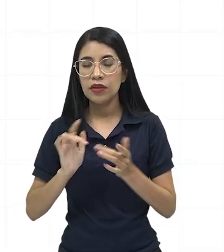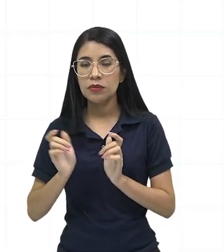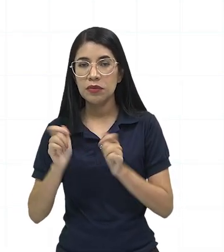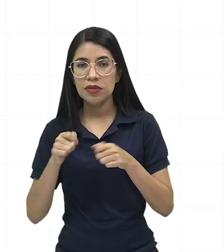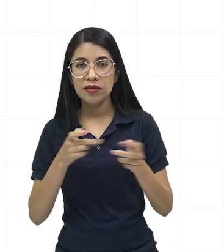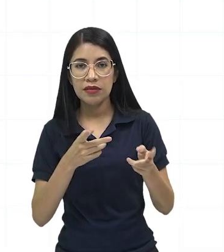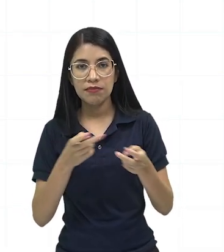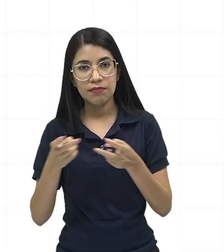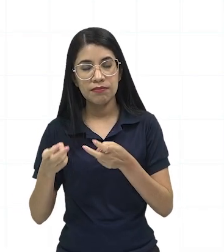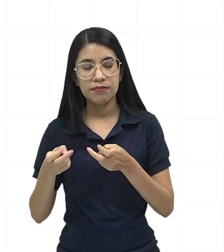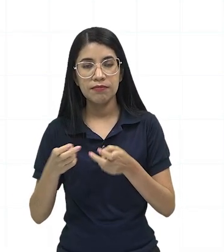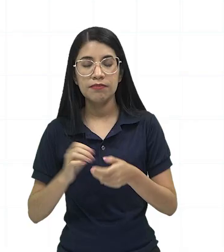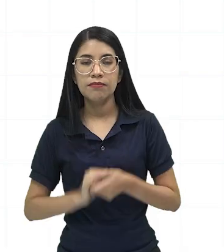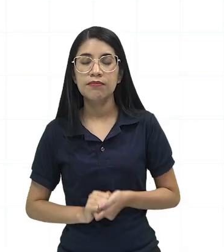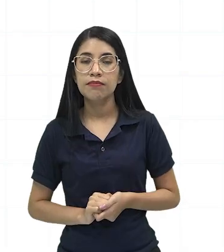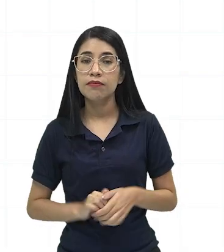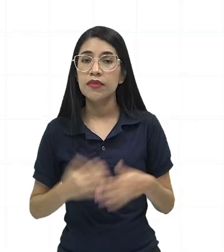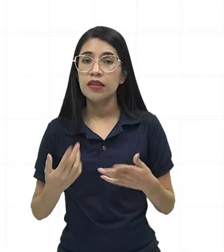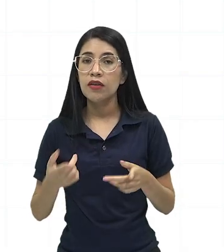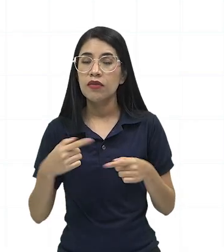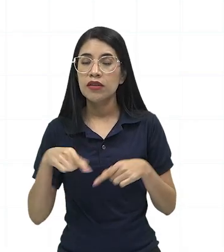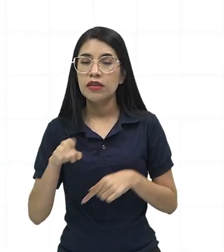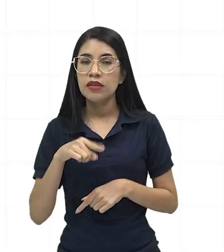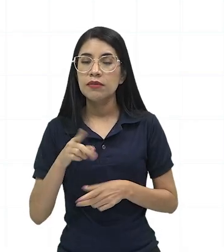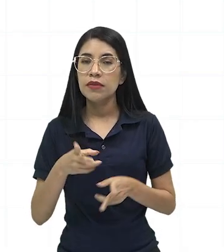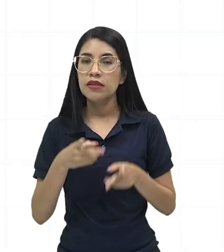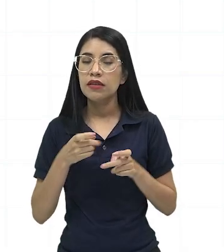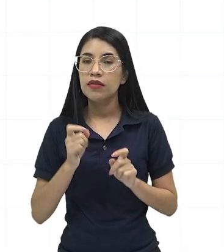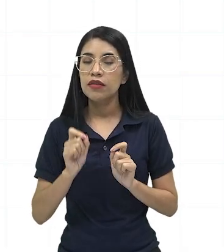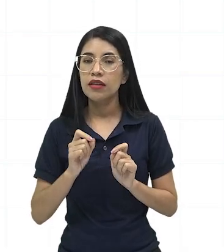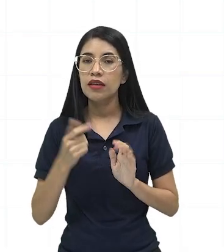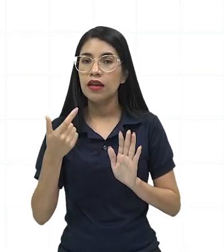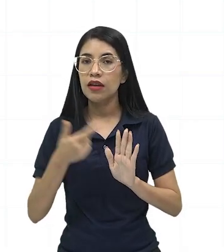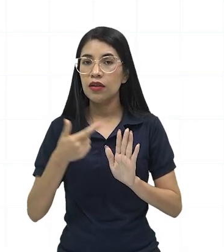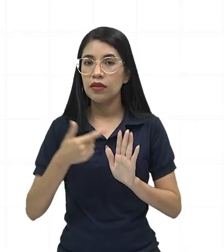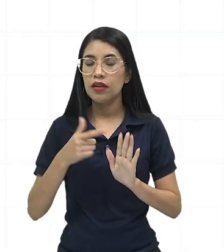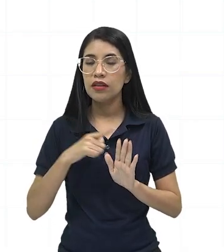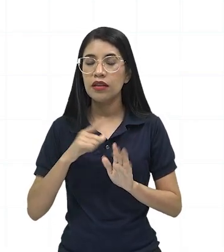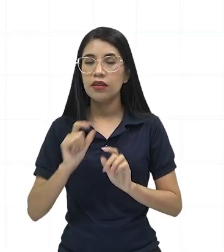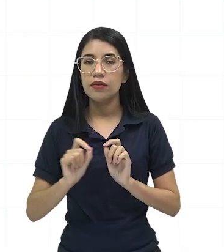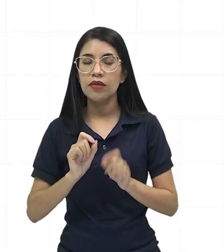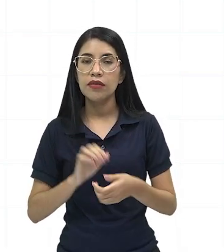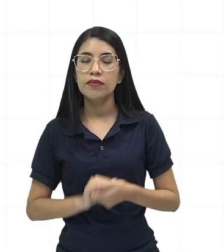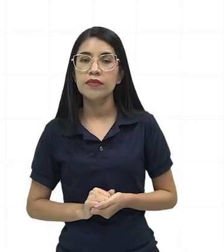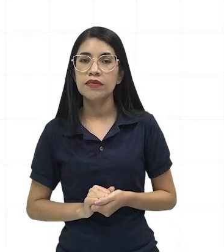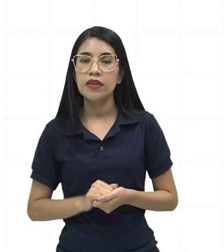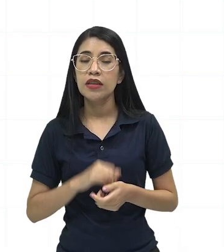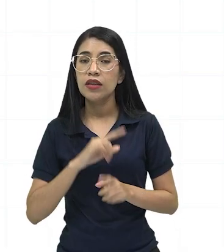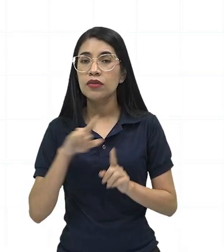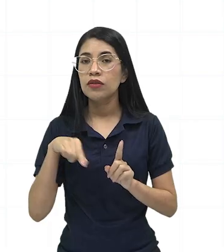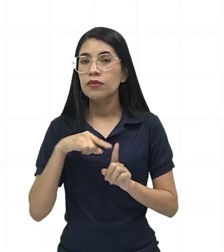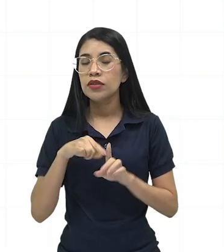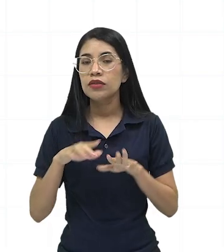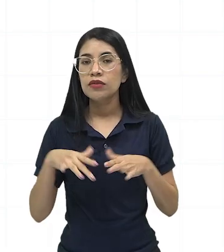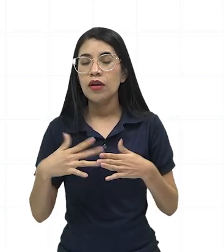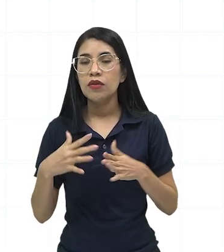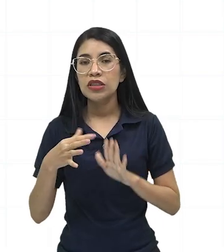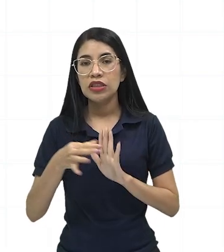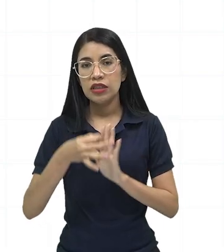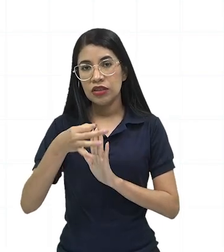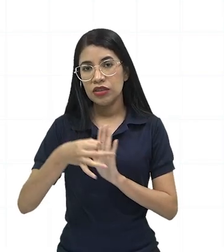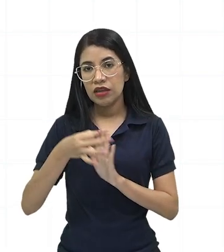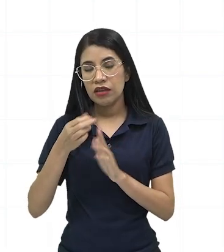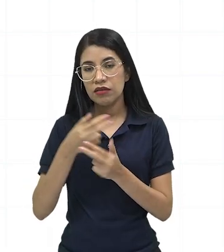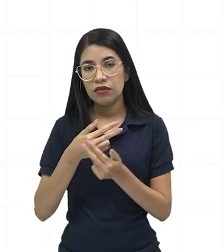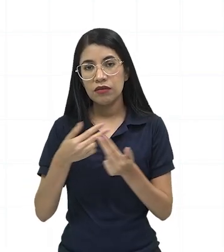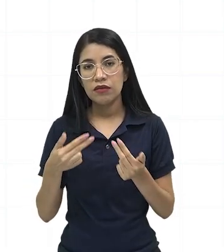identificada. Então, observe que a ironia, geralmente ela tem a ideia, ela tem a intenção de criticar